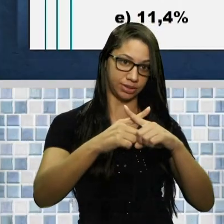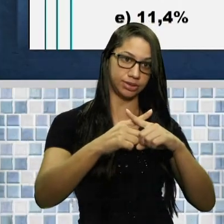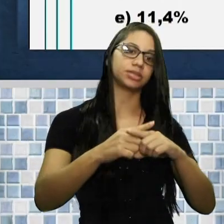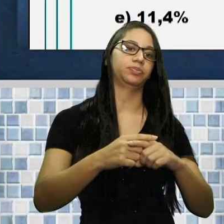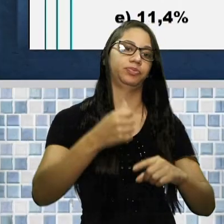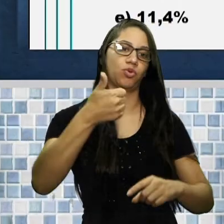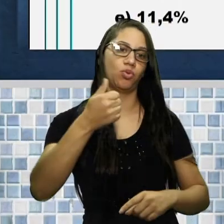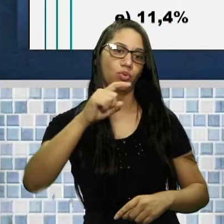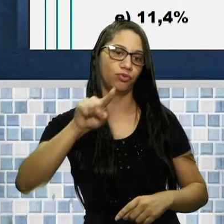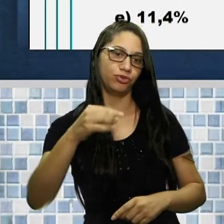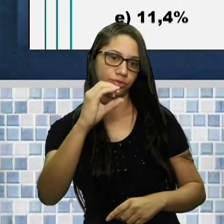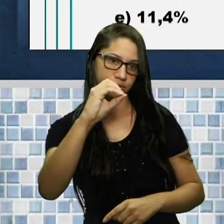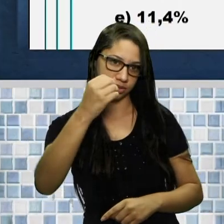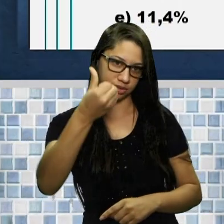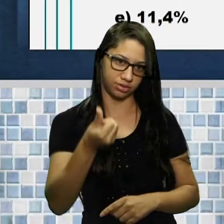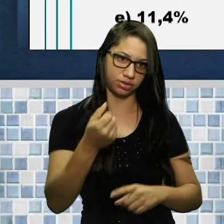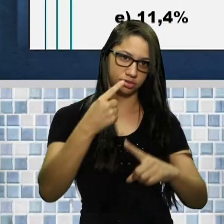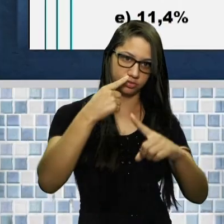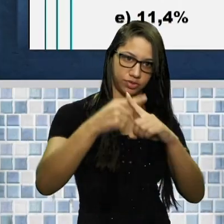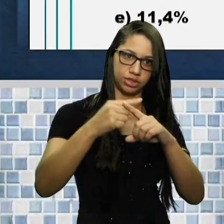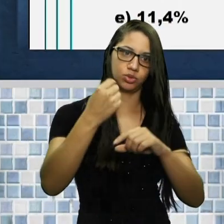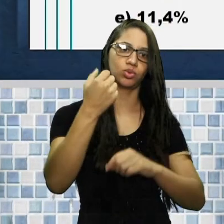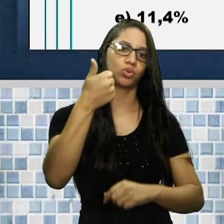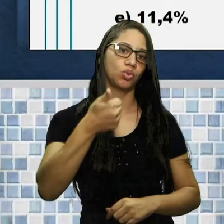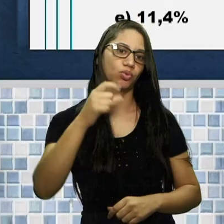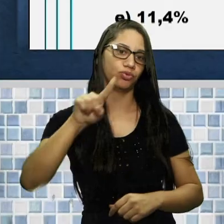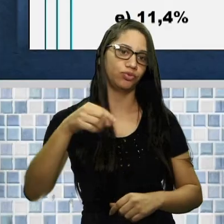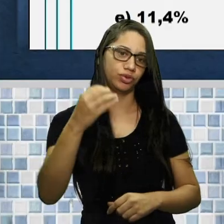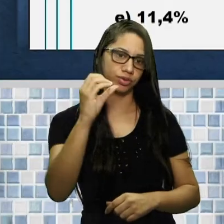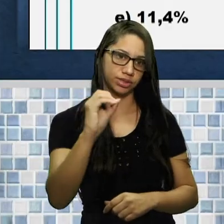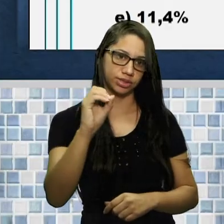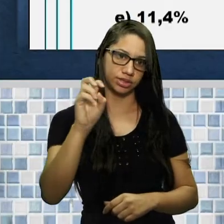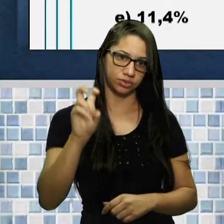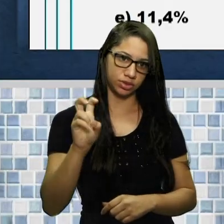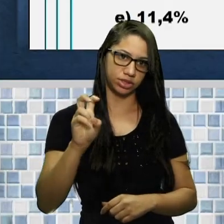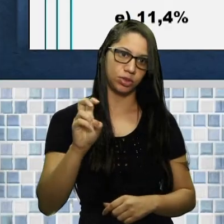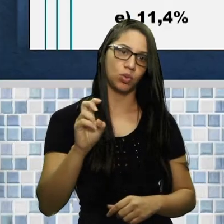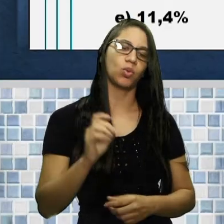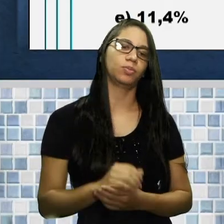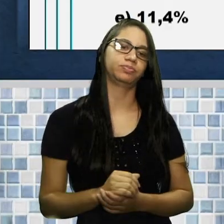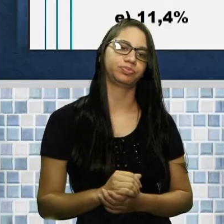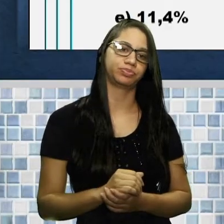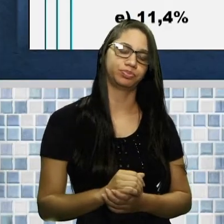de 1,06 vezes 1,05. Encontramos